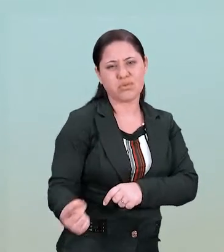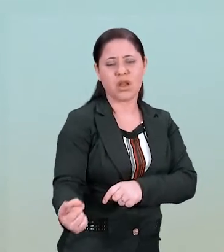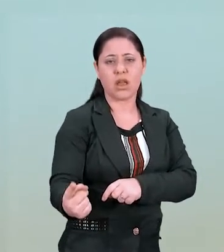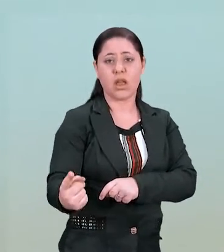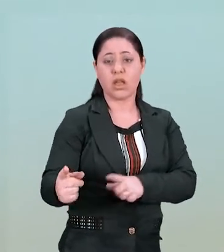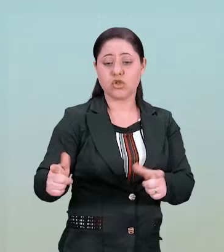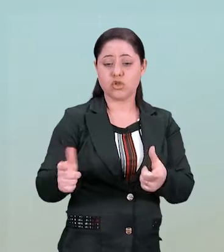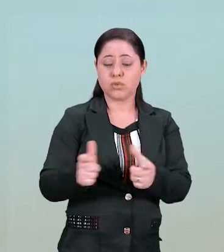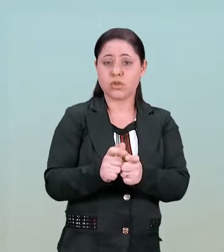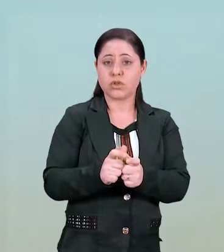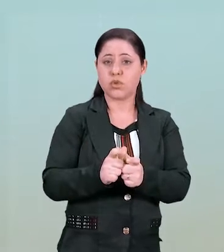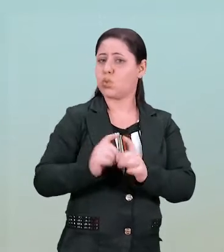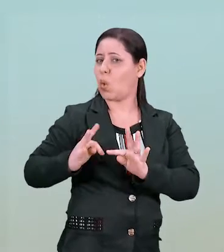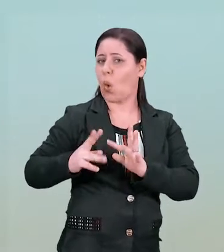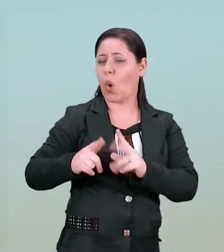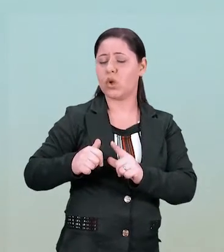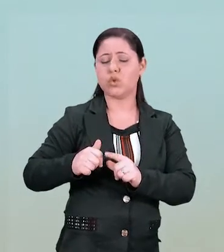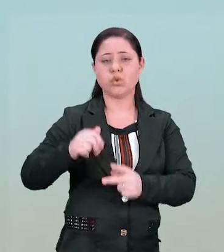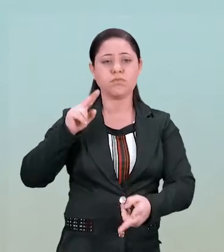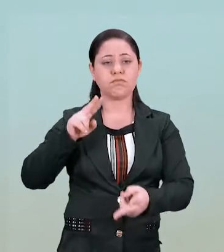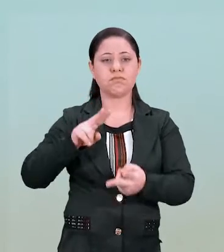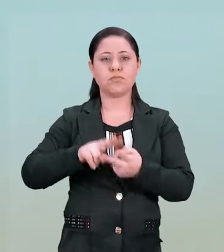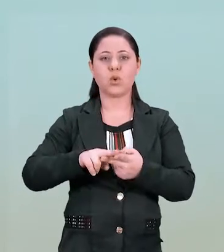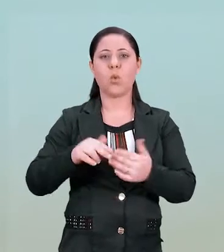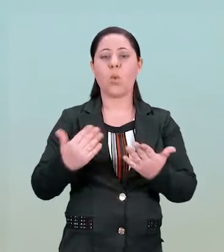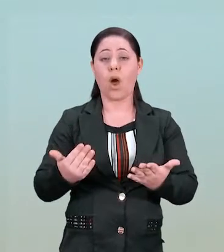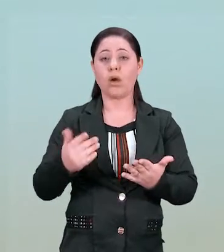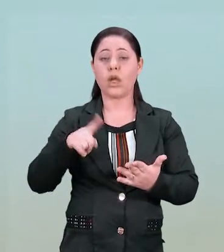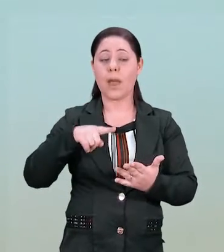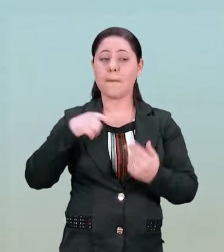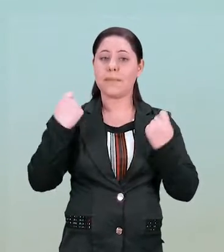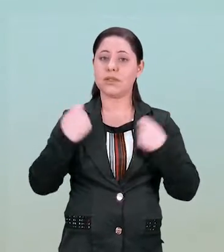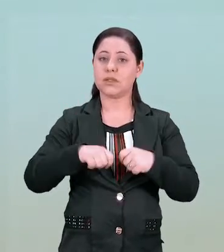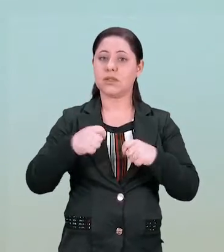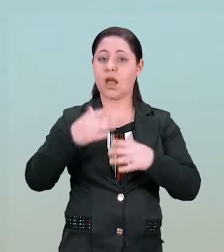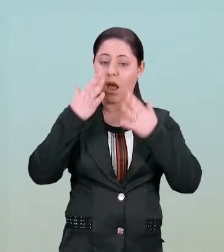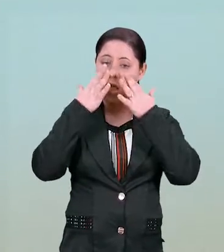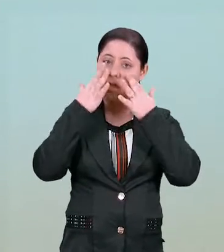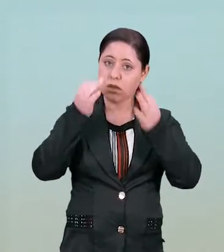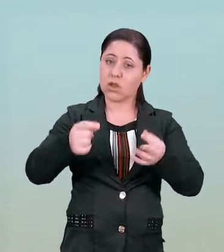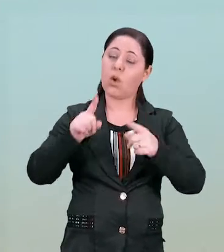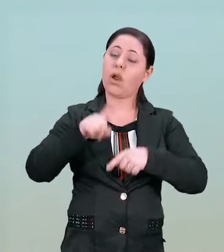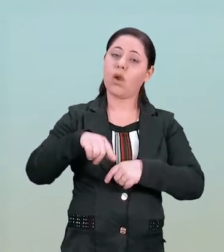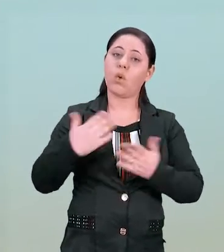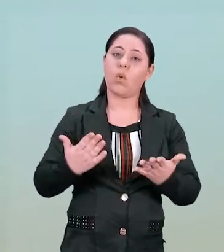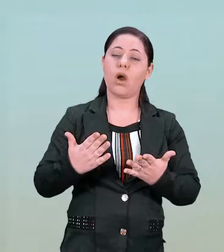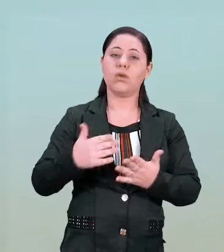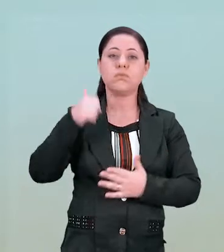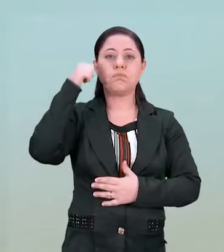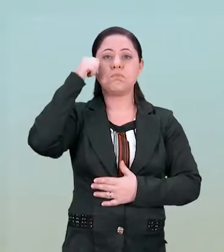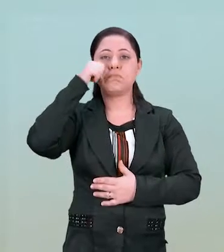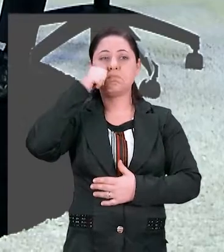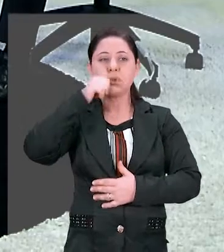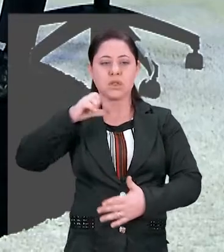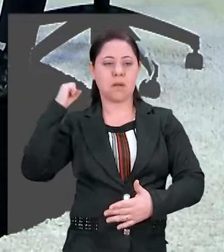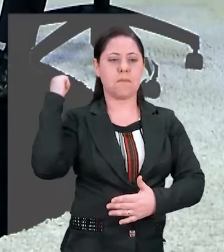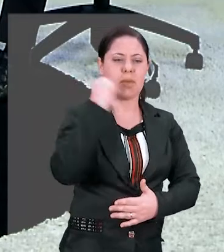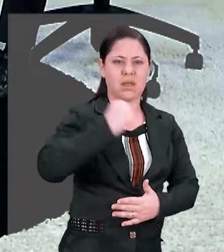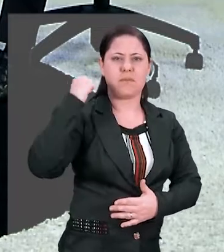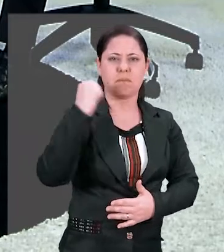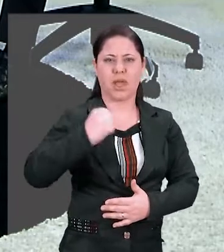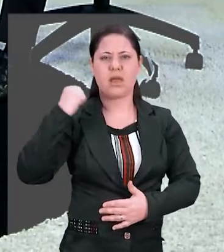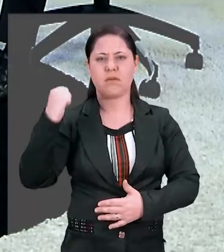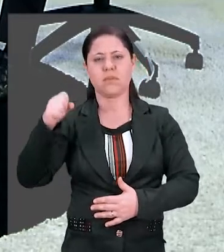os tipos penais, com exceção de um, e que merece uma atenção muito especial, que é o feminicídio. Portanto,